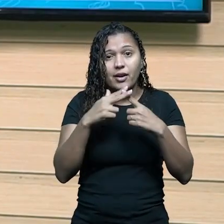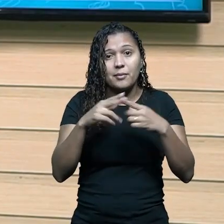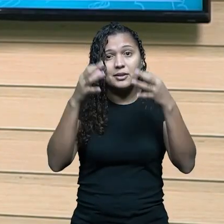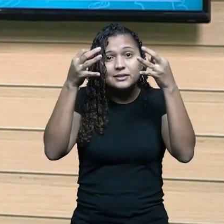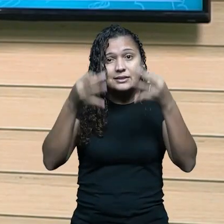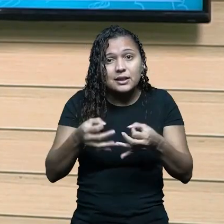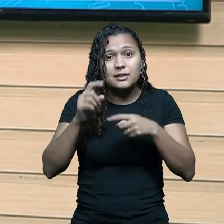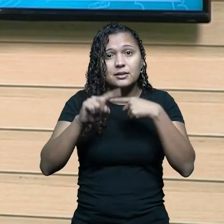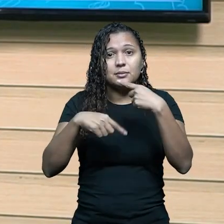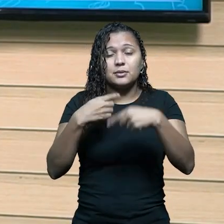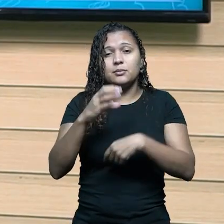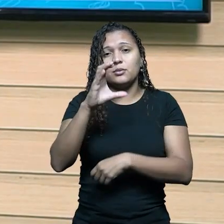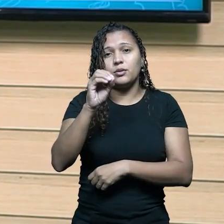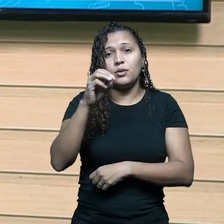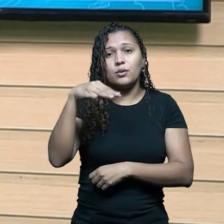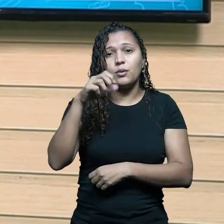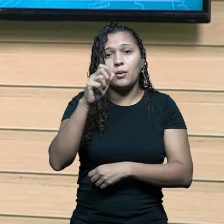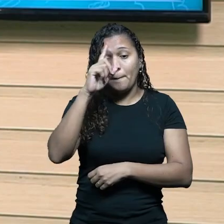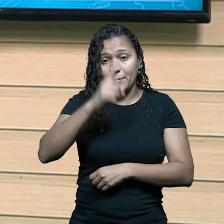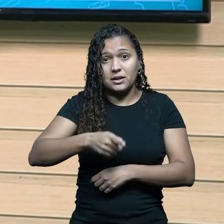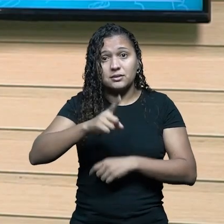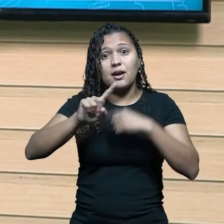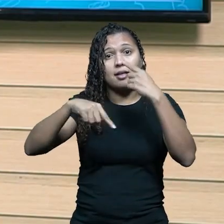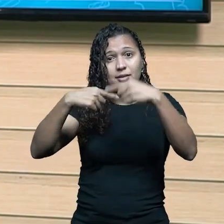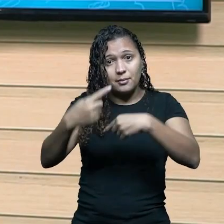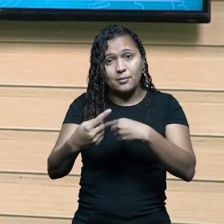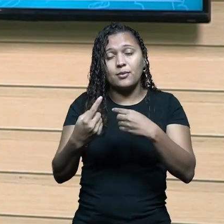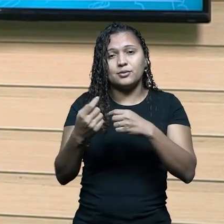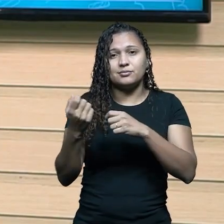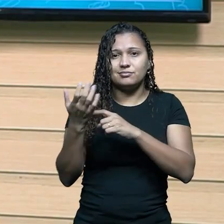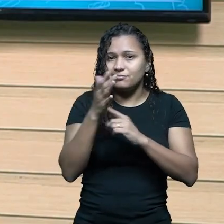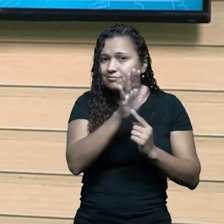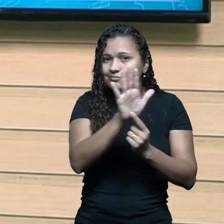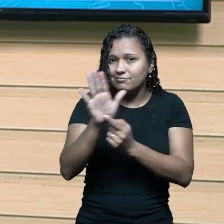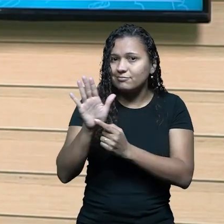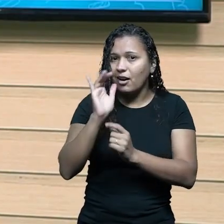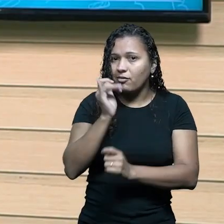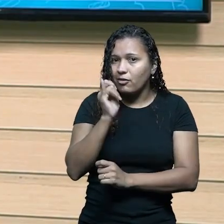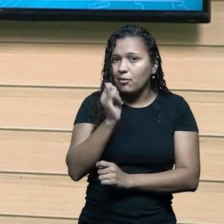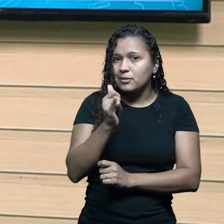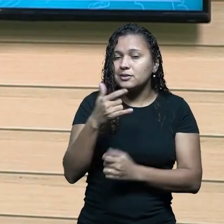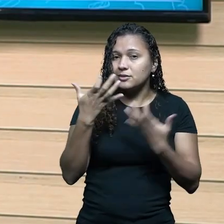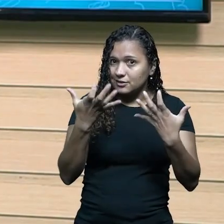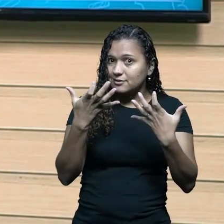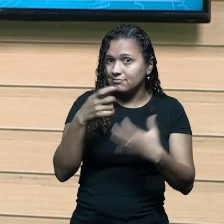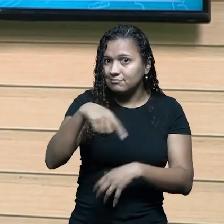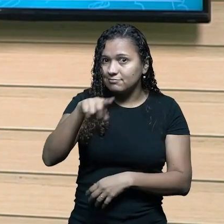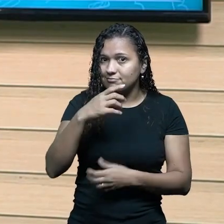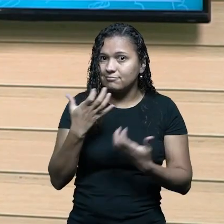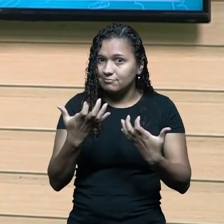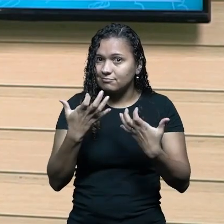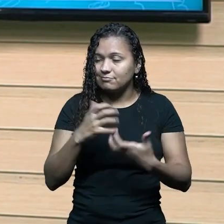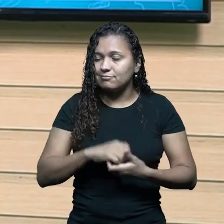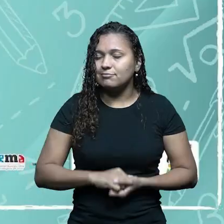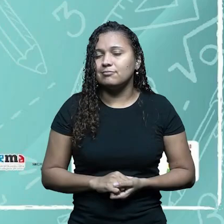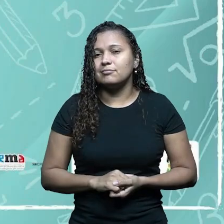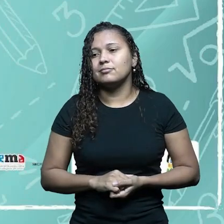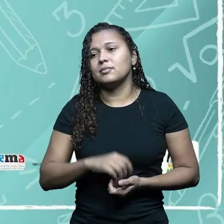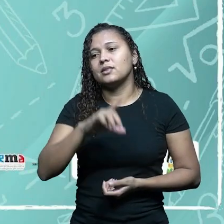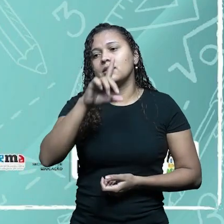a ferramenta para depois você dar o comando e aí vai aparecer as informações que nós queremos, as